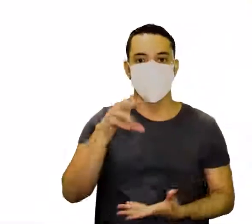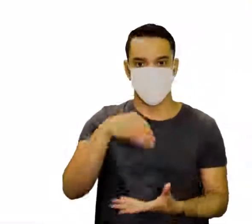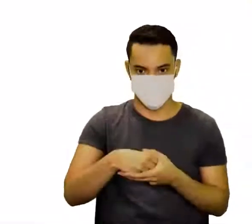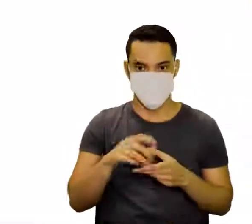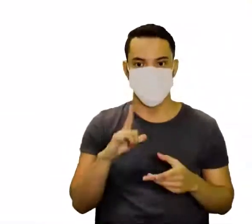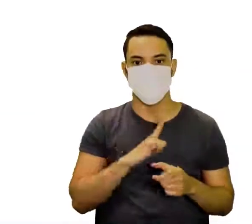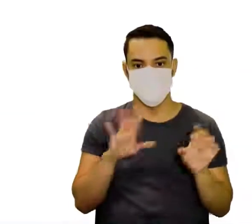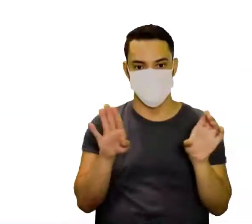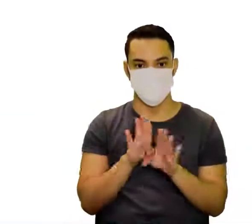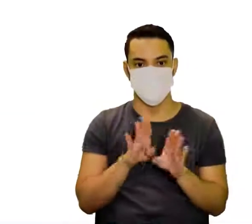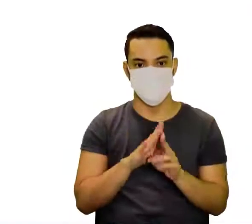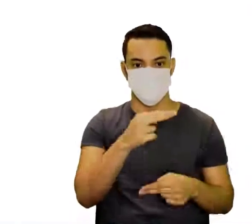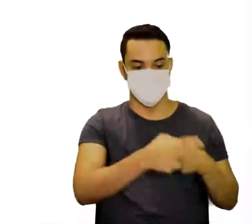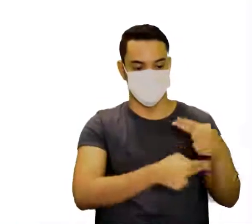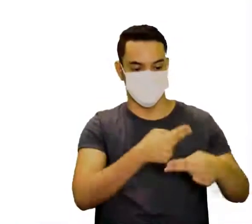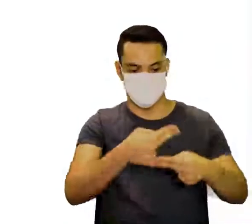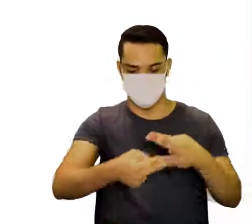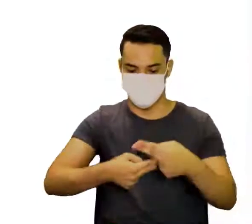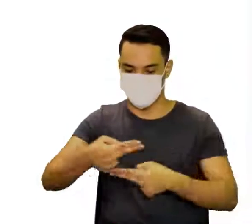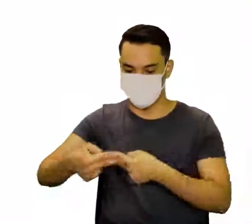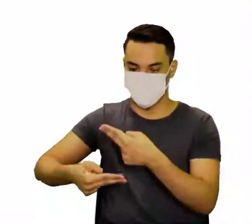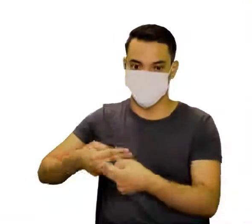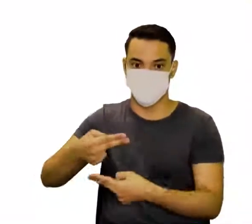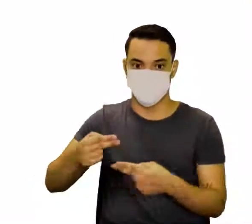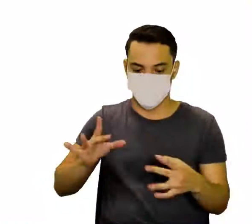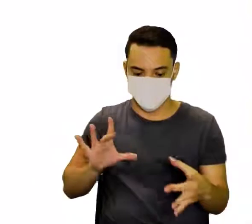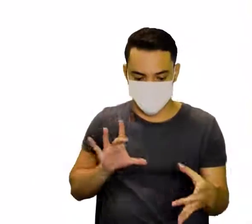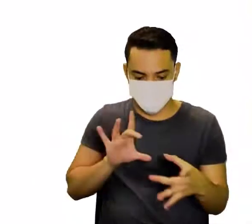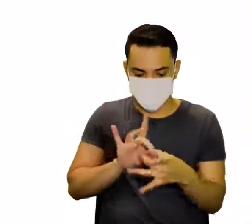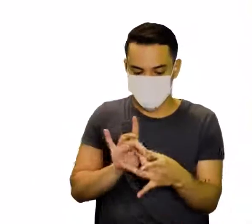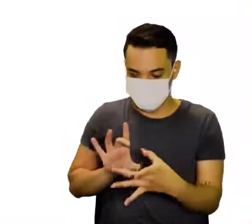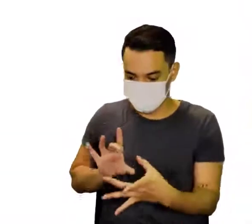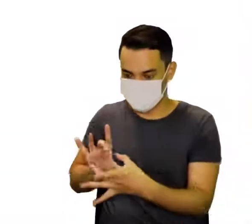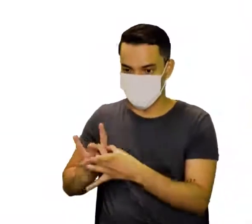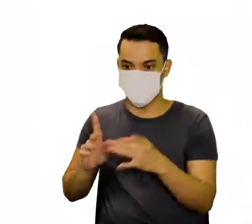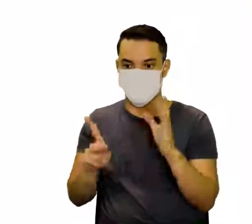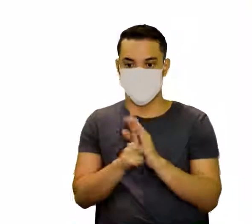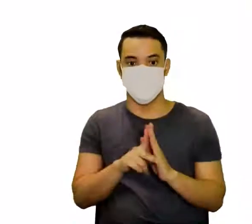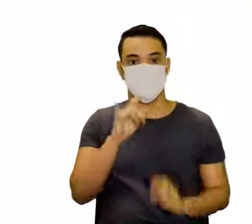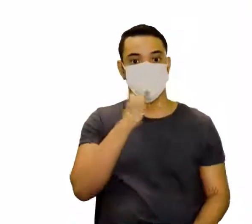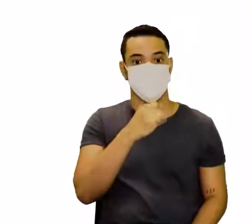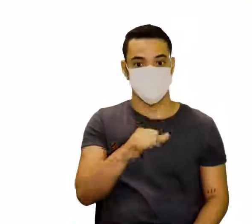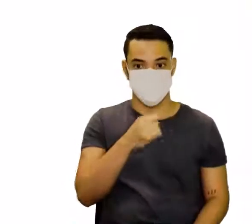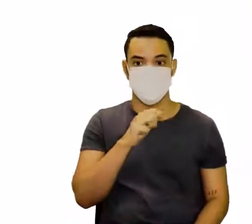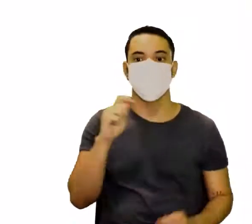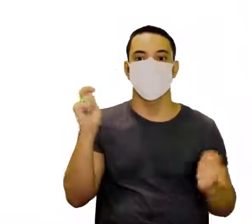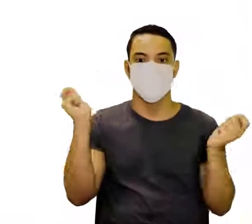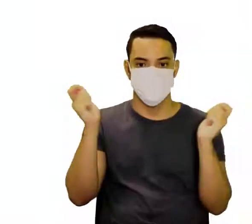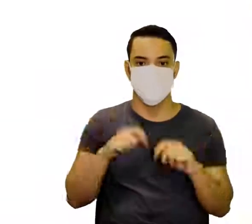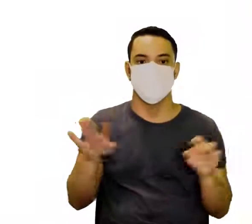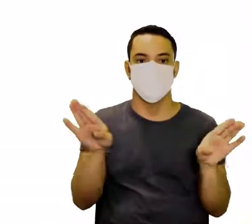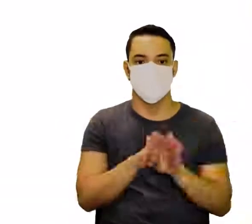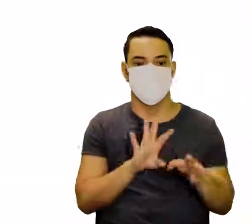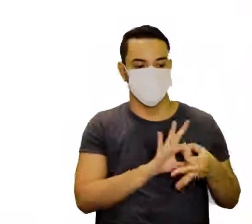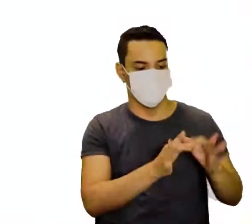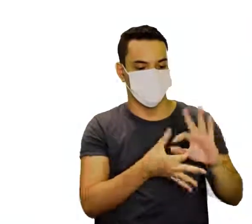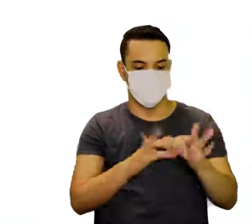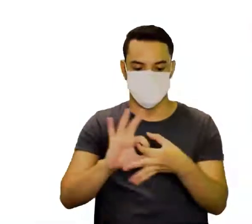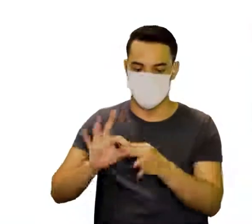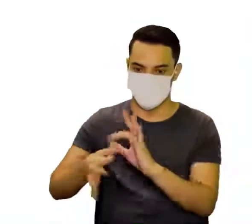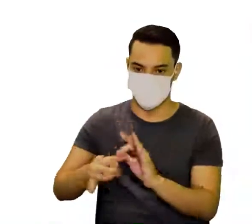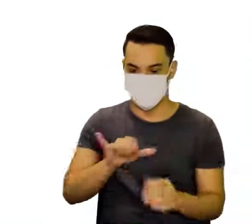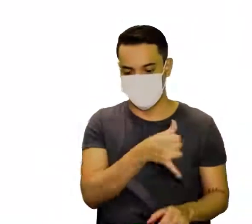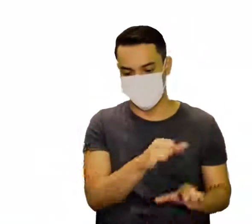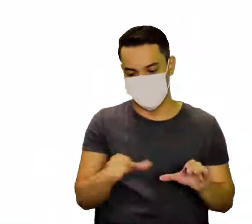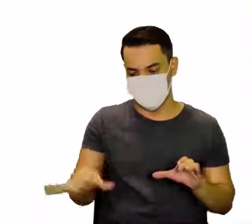terminais dos enrolamentos que, ao serem conectados a cargas, levam à circulação de correntes elétricas